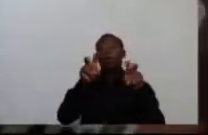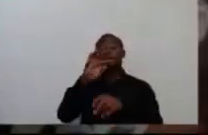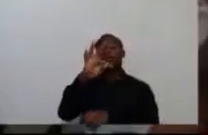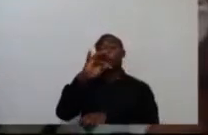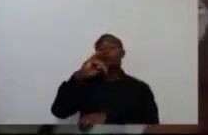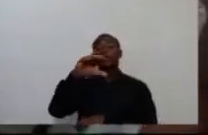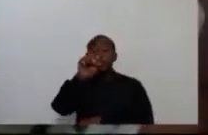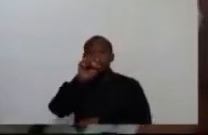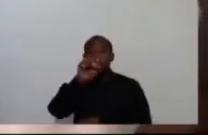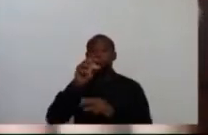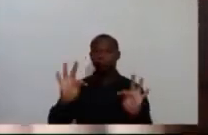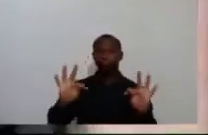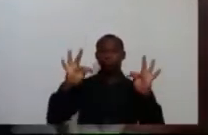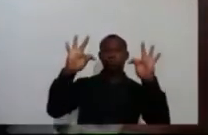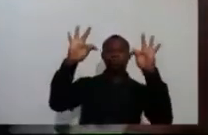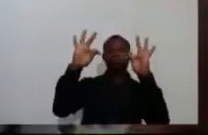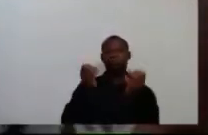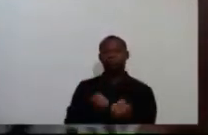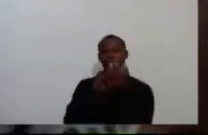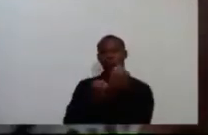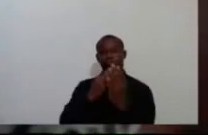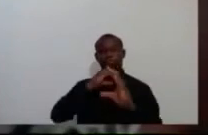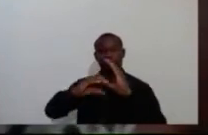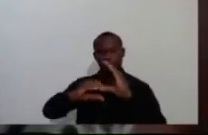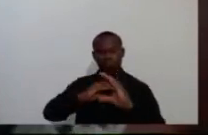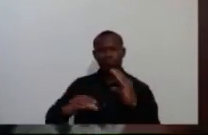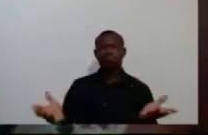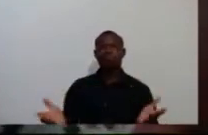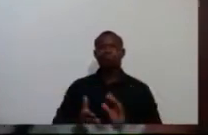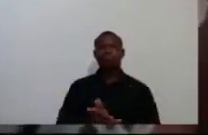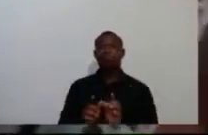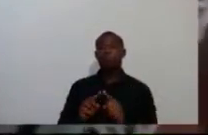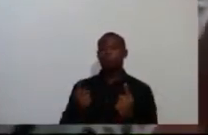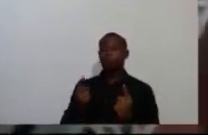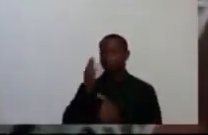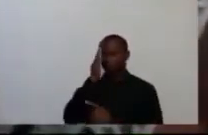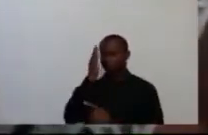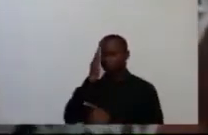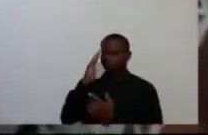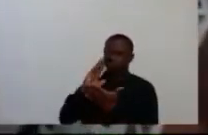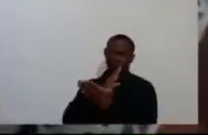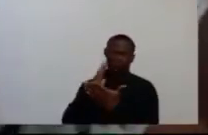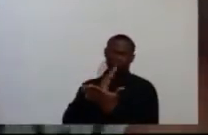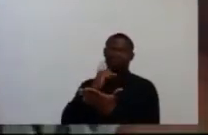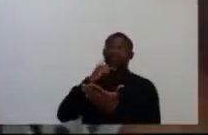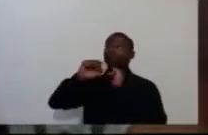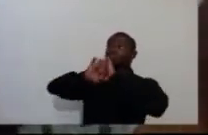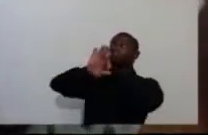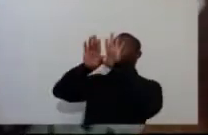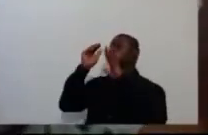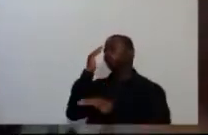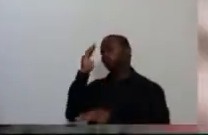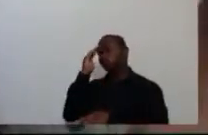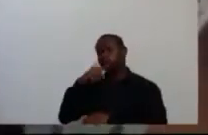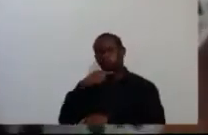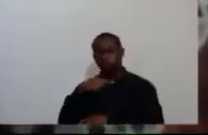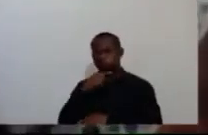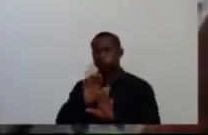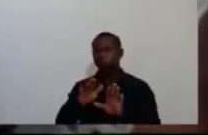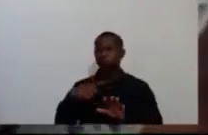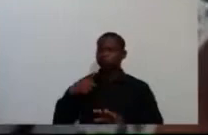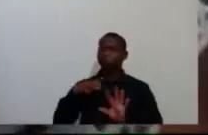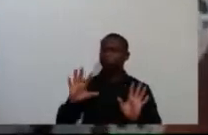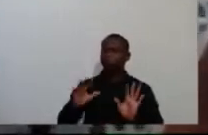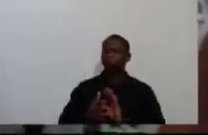comunicação. Certo? Todo mundo vai conseguir compreender quando você fala assim. E vamos ao processo